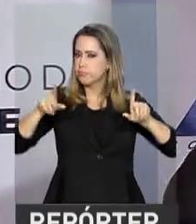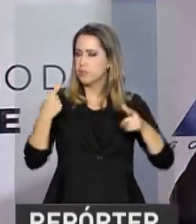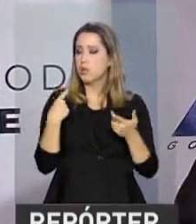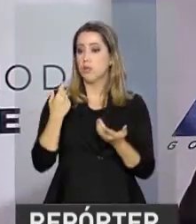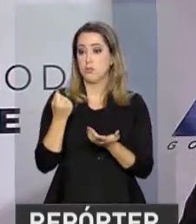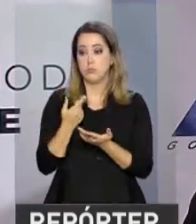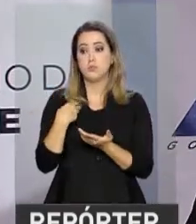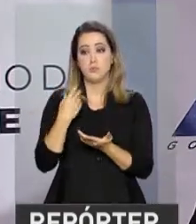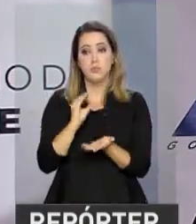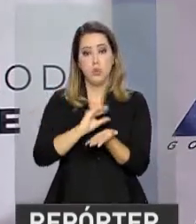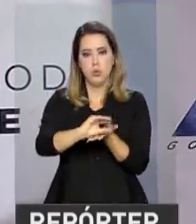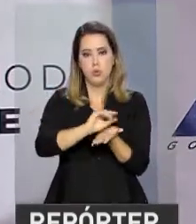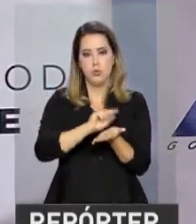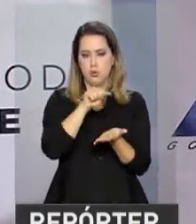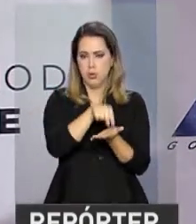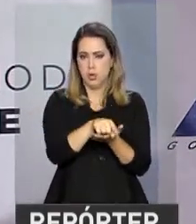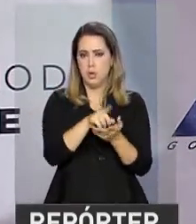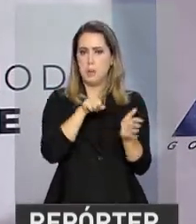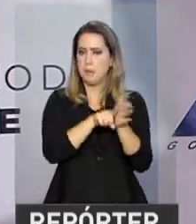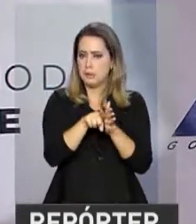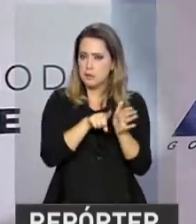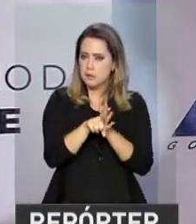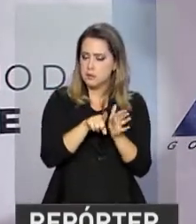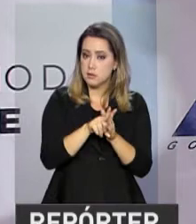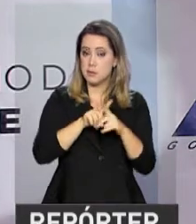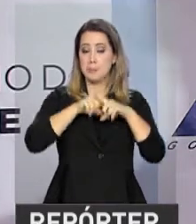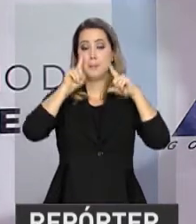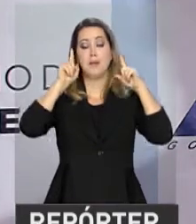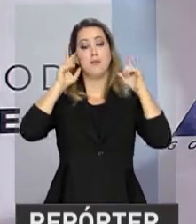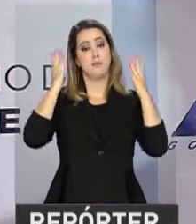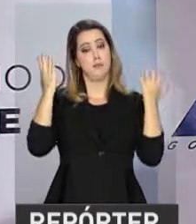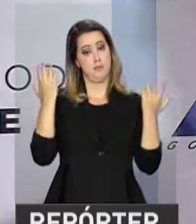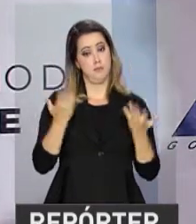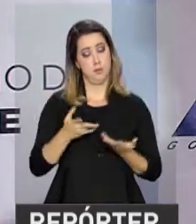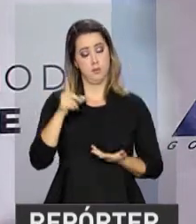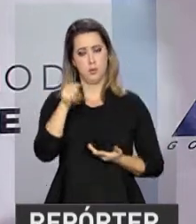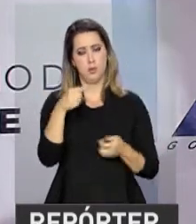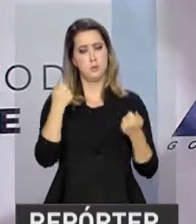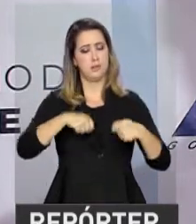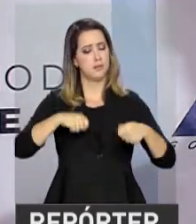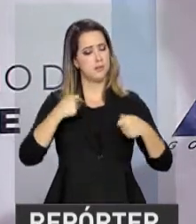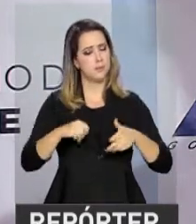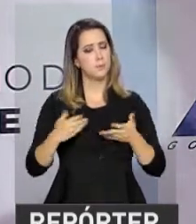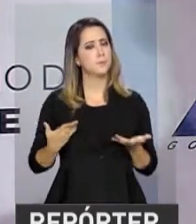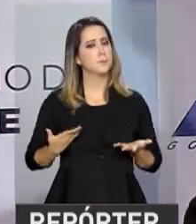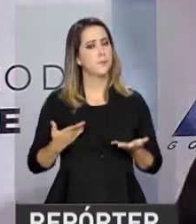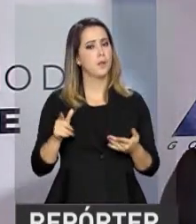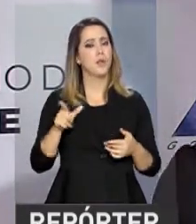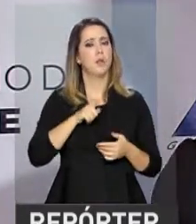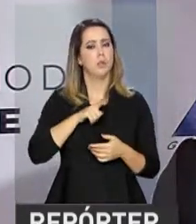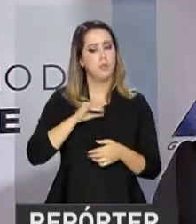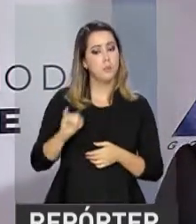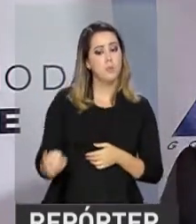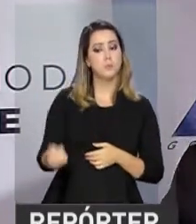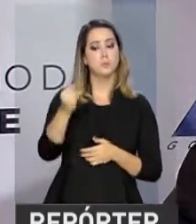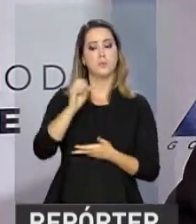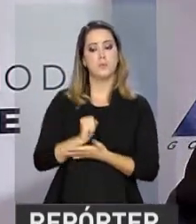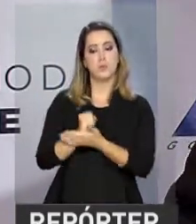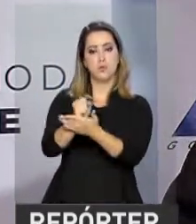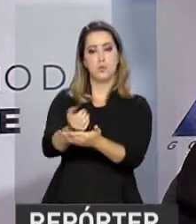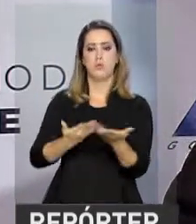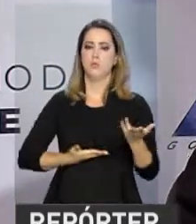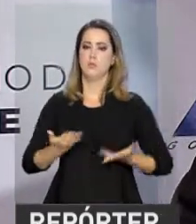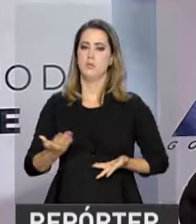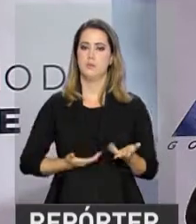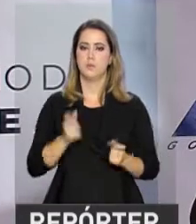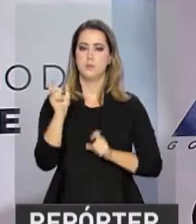muito recurso nisso, mas a questão é que precisamos ter a oportunidade de ofertar o serviço